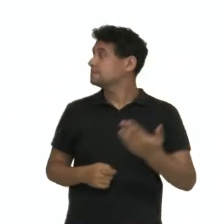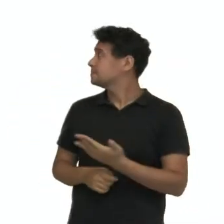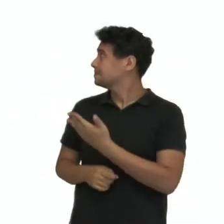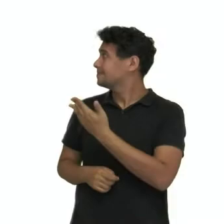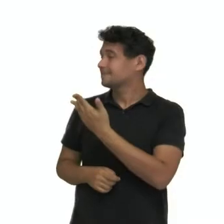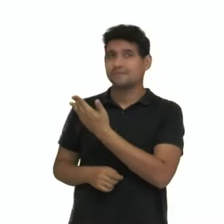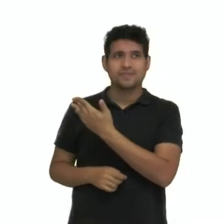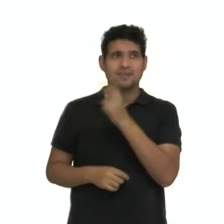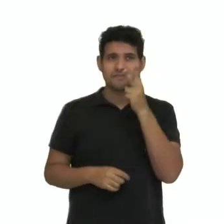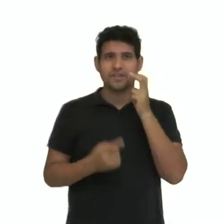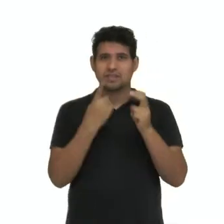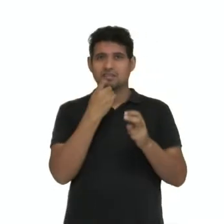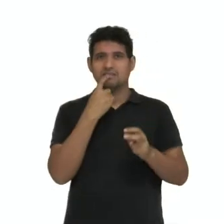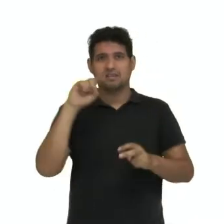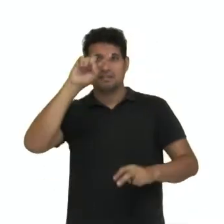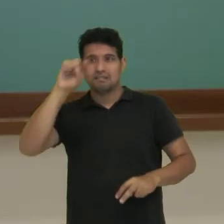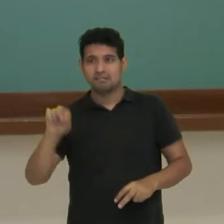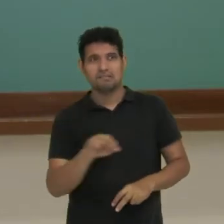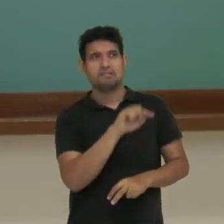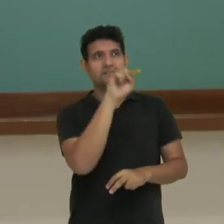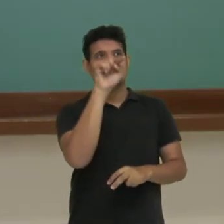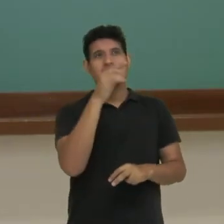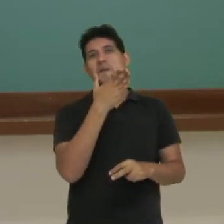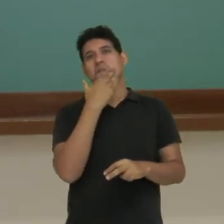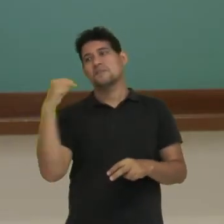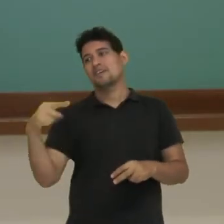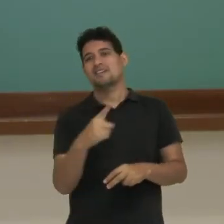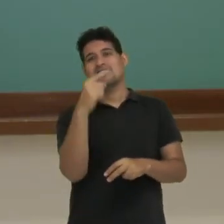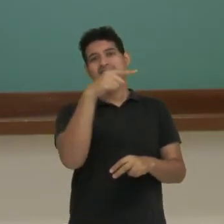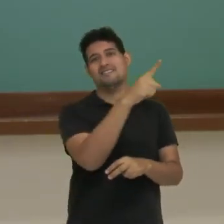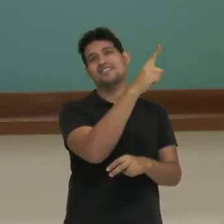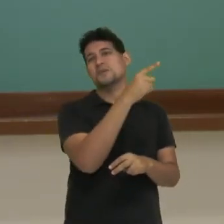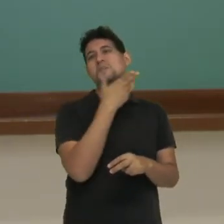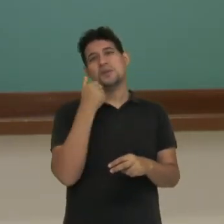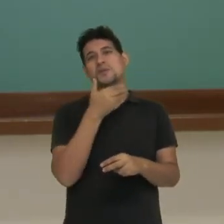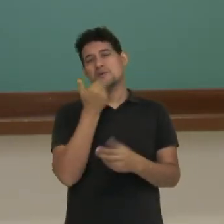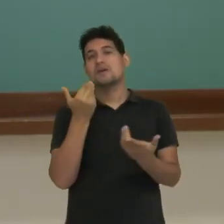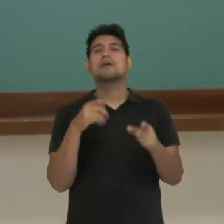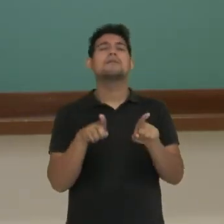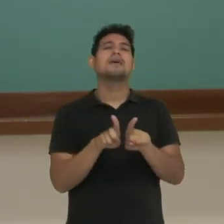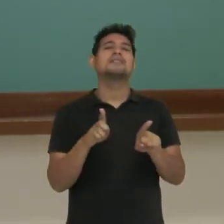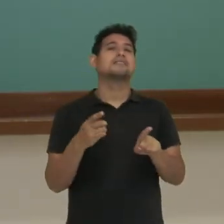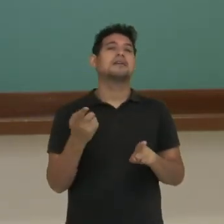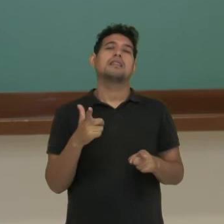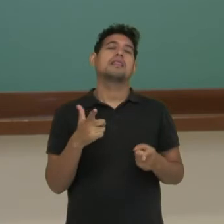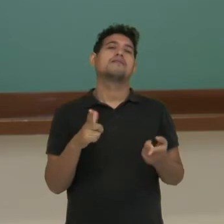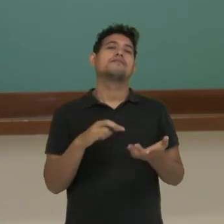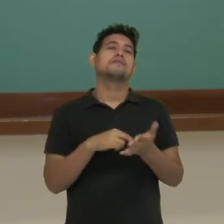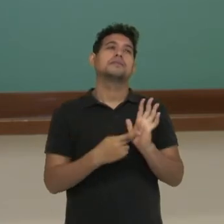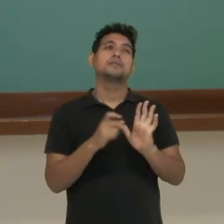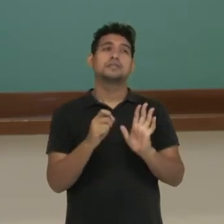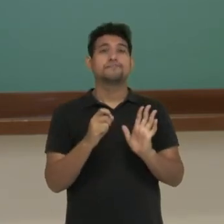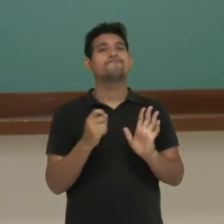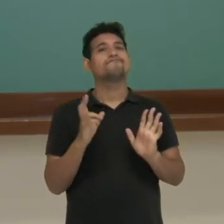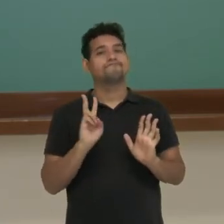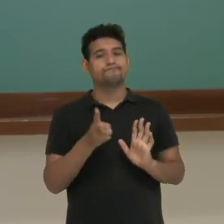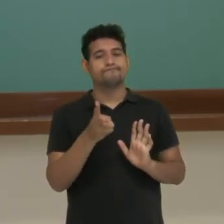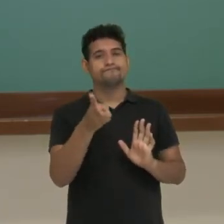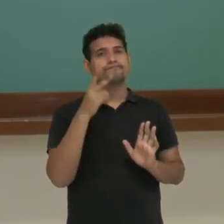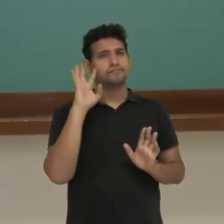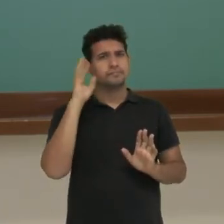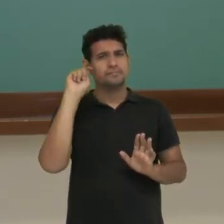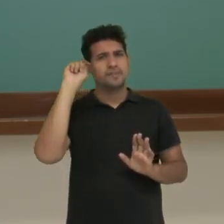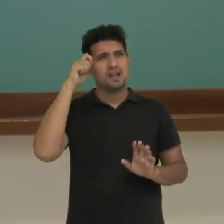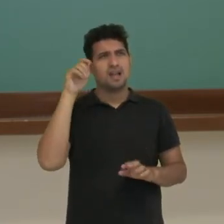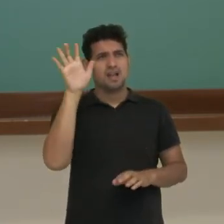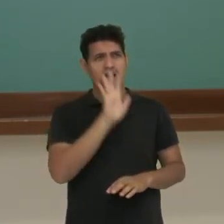localidade destacada aqui na região indiana de Mumbai. Mas isso não tira o mérito da fluidez que o continente